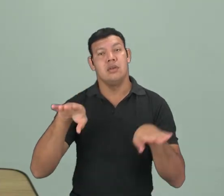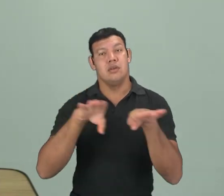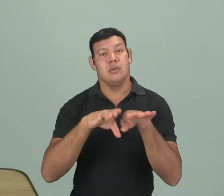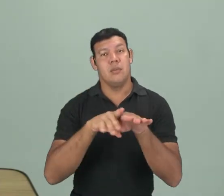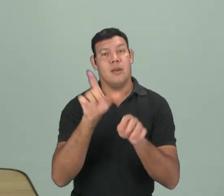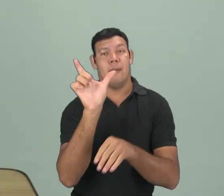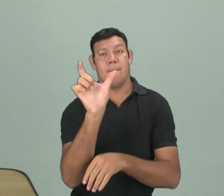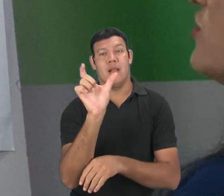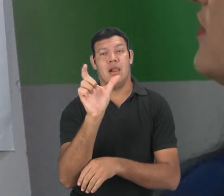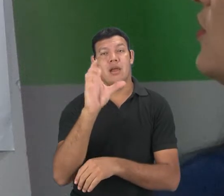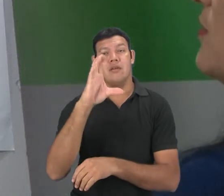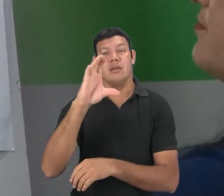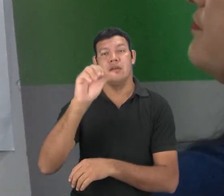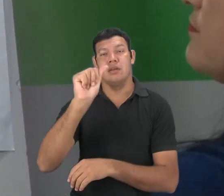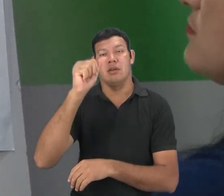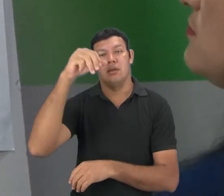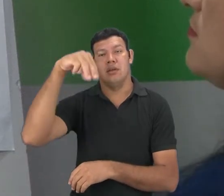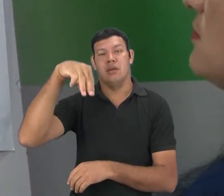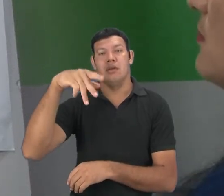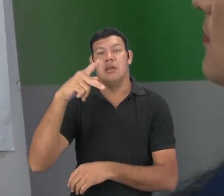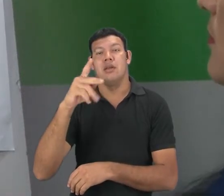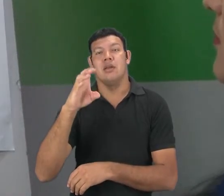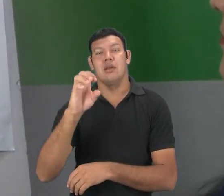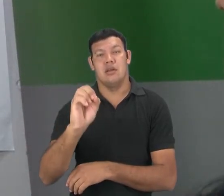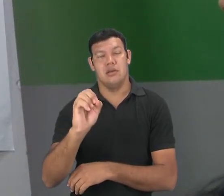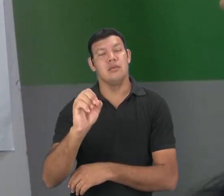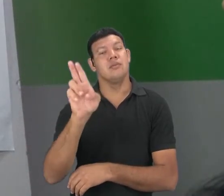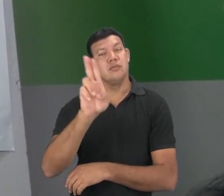também. Aqui a gente vê, ó,